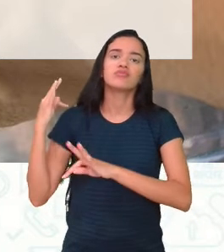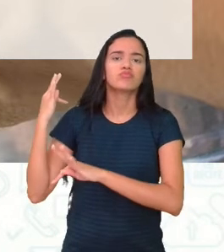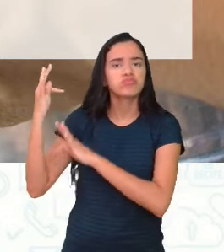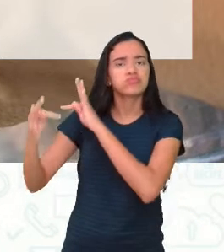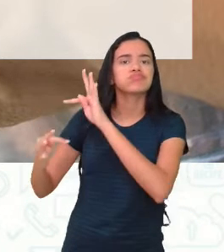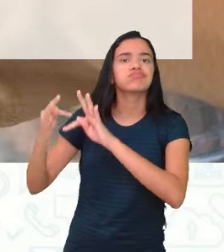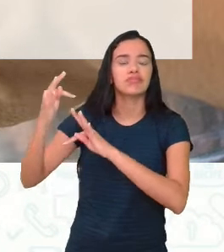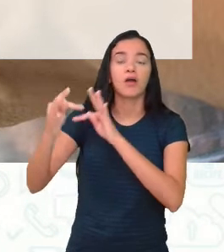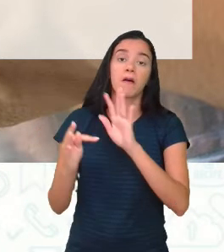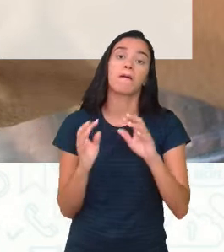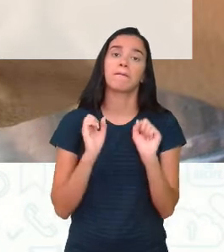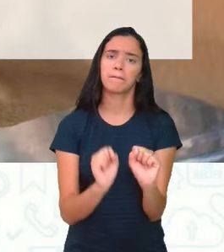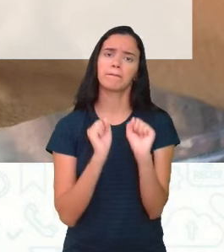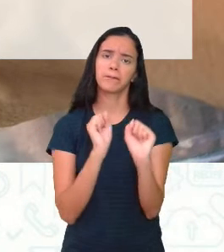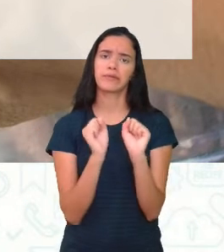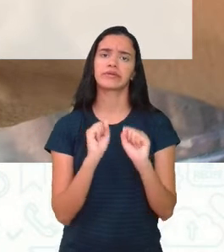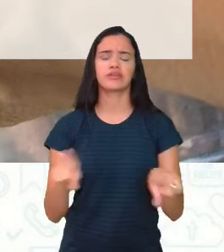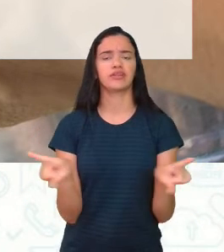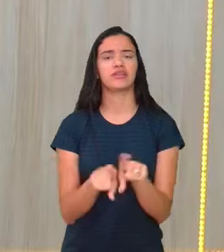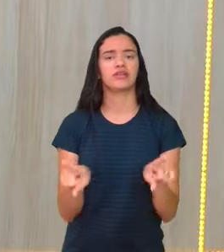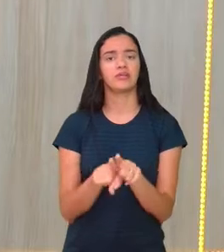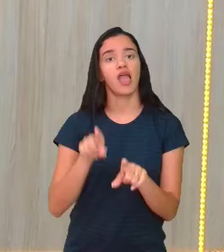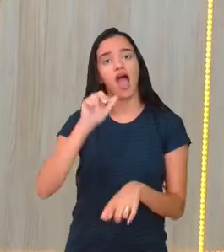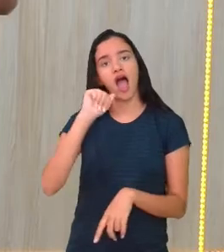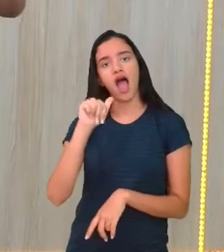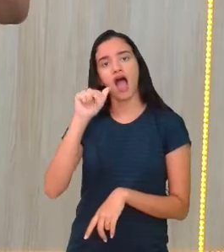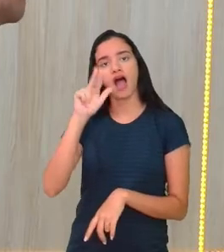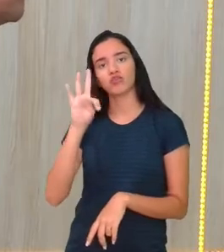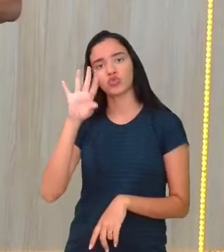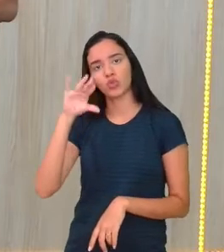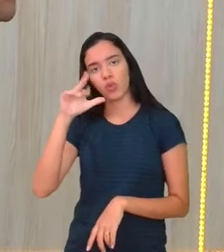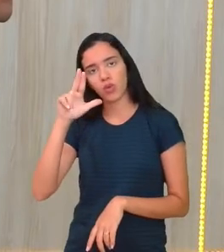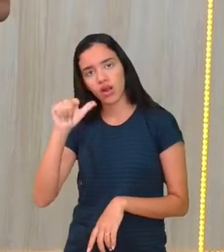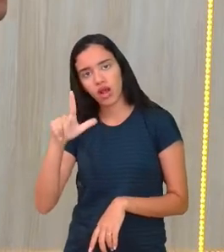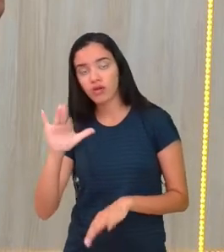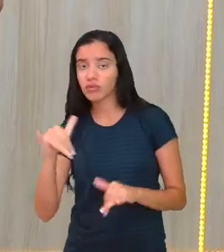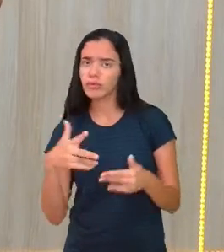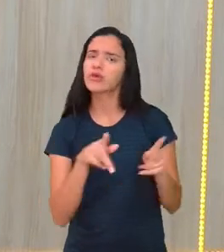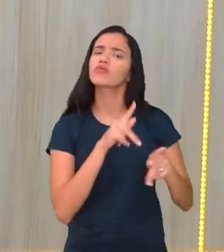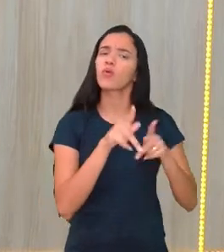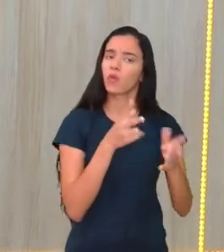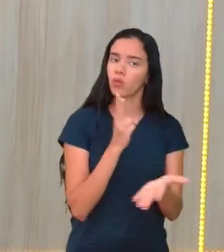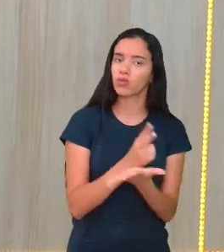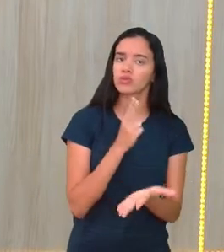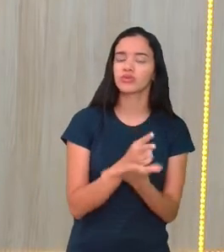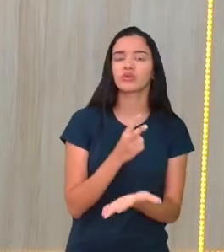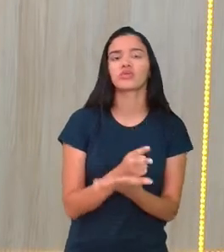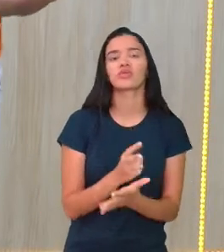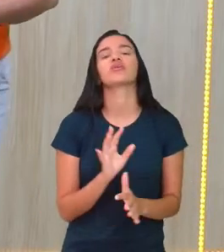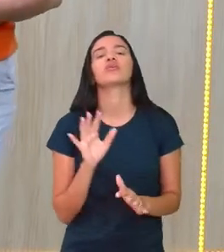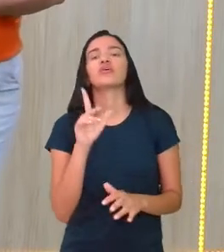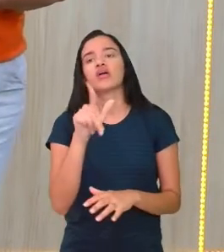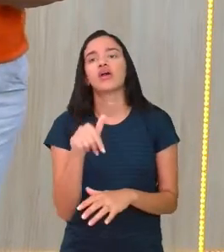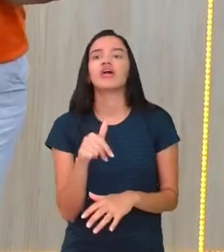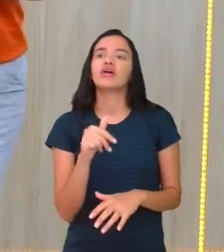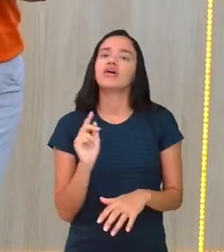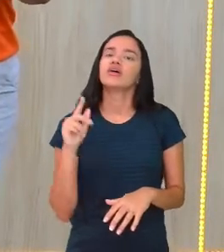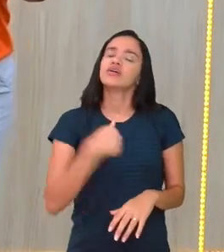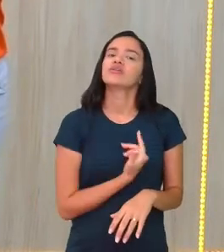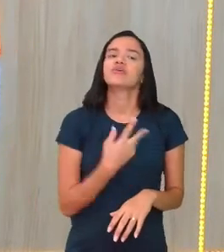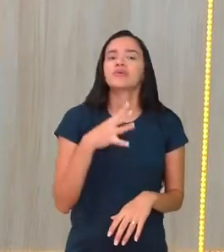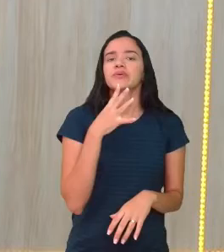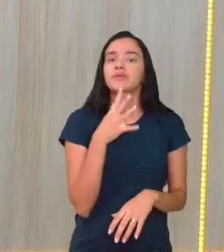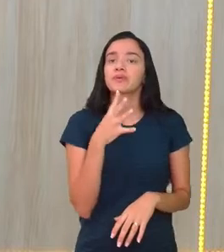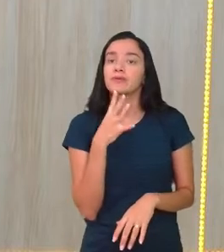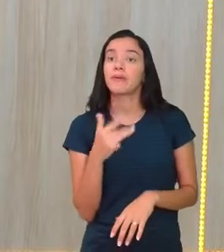e aí ela pode se tornar também autoral. Nem por isso ela deixa de ser popular, como é o caso dos artistas populares que a gente conhece.